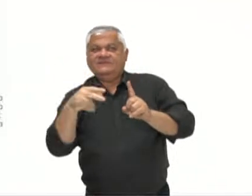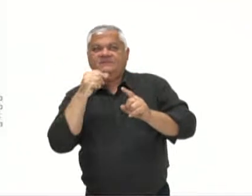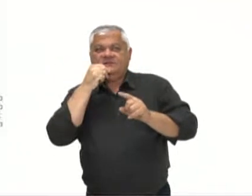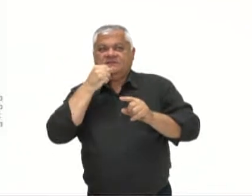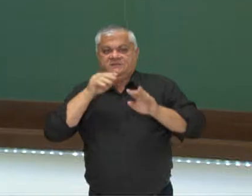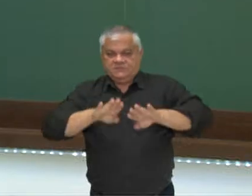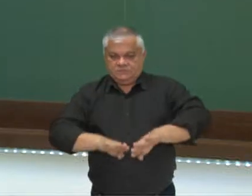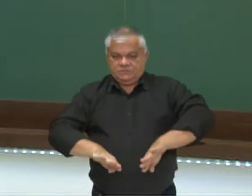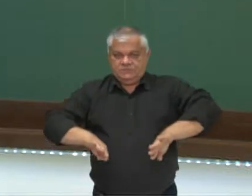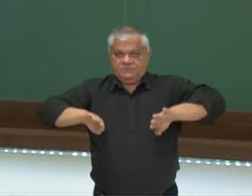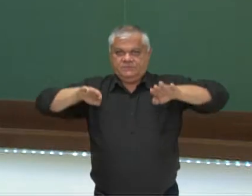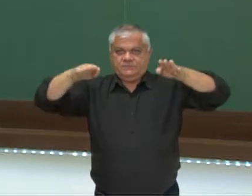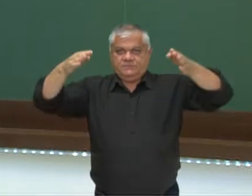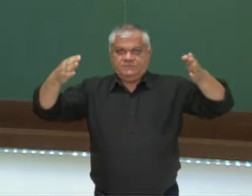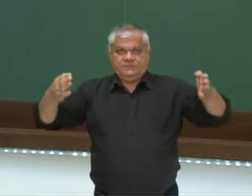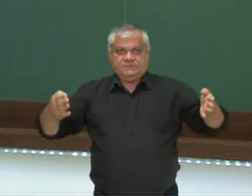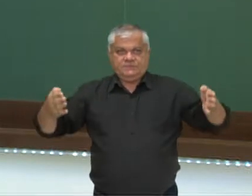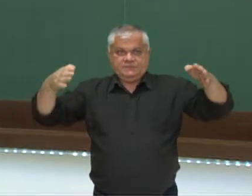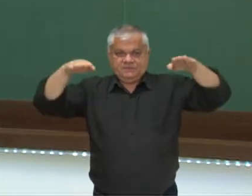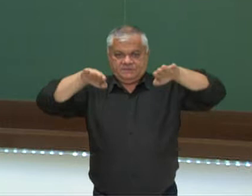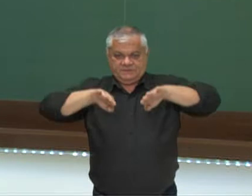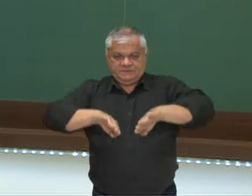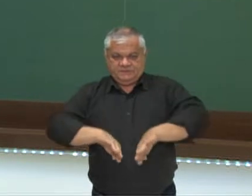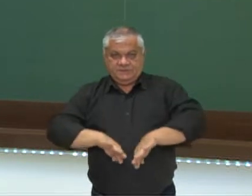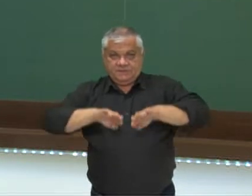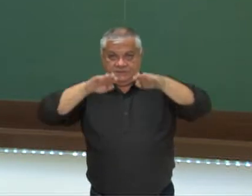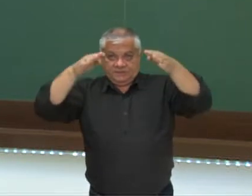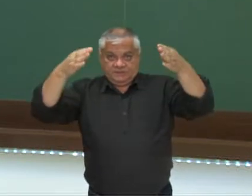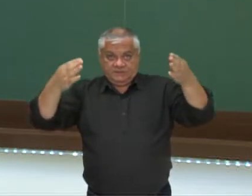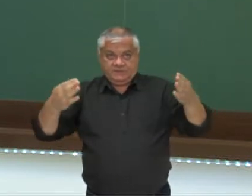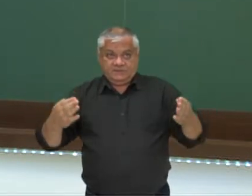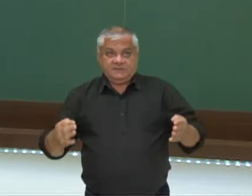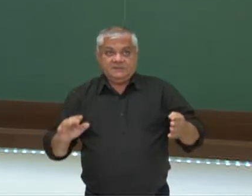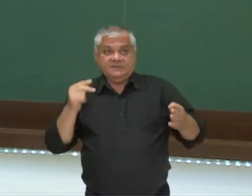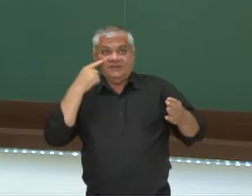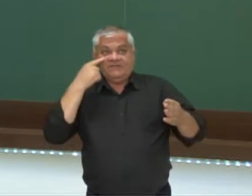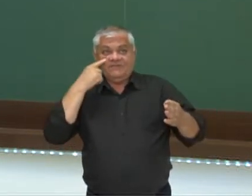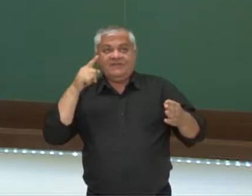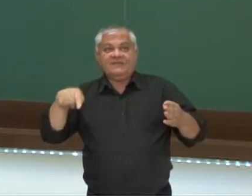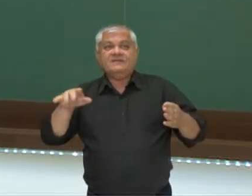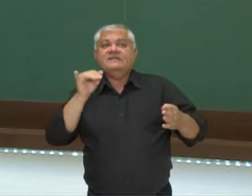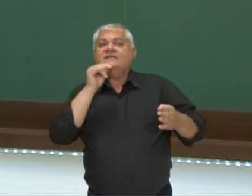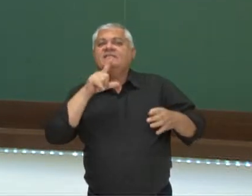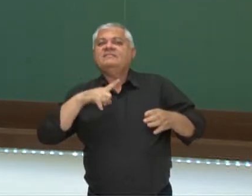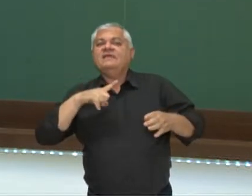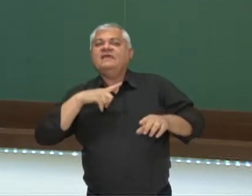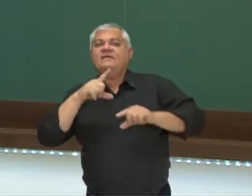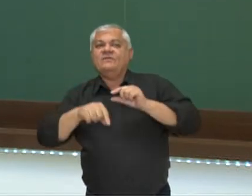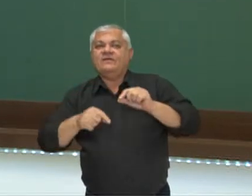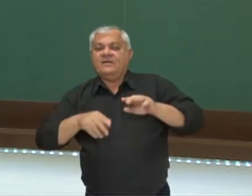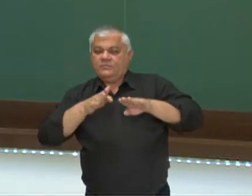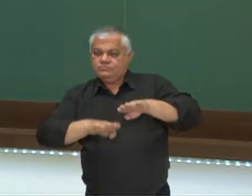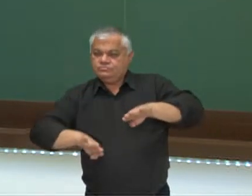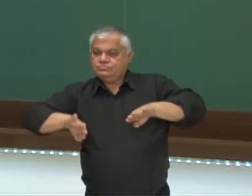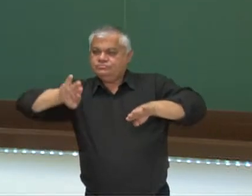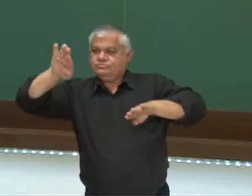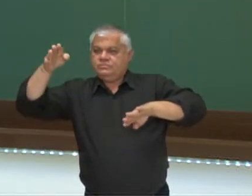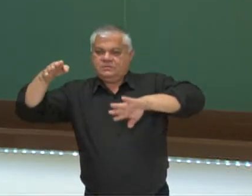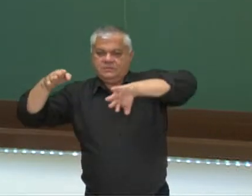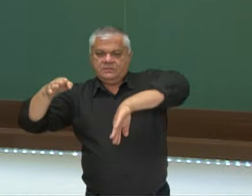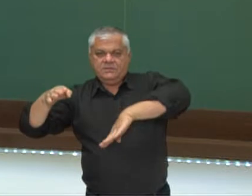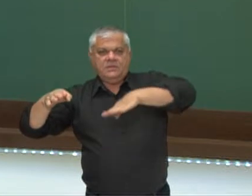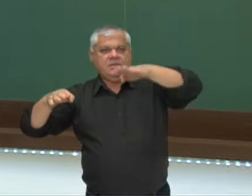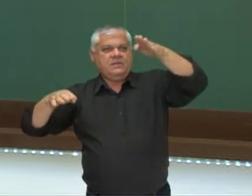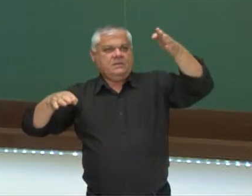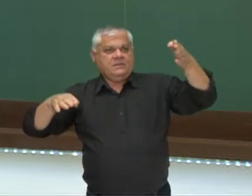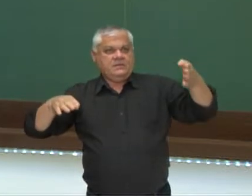se caracterizar bem o divisor de água, aonde eu estou indicando aqui para você, e aí nós vamos ter a bacia hidrográfica delimitada